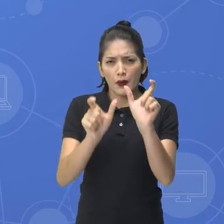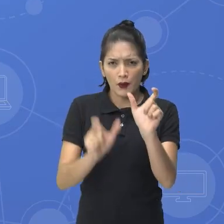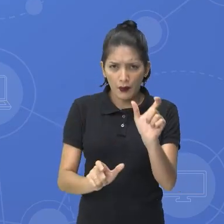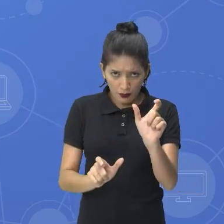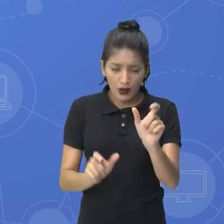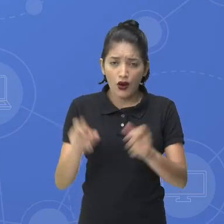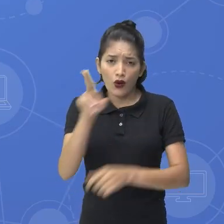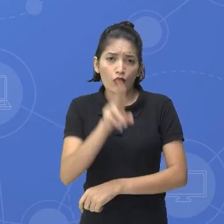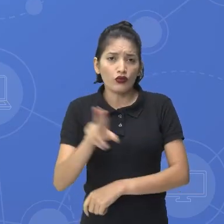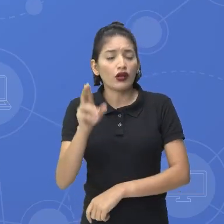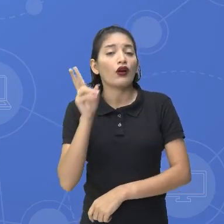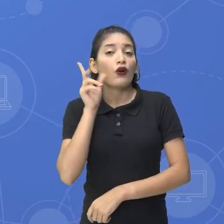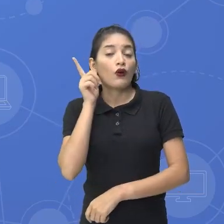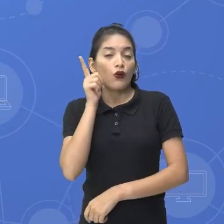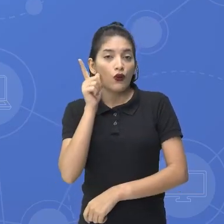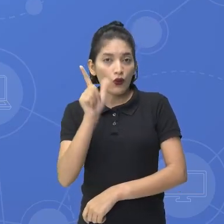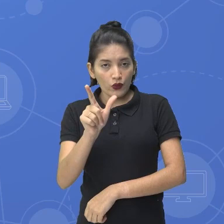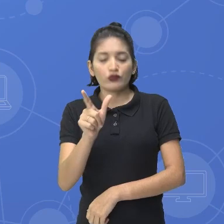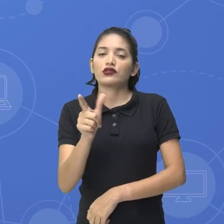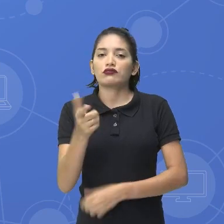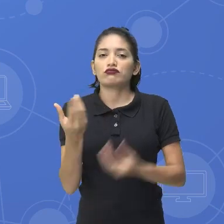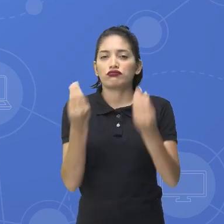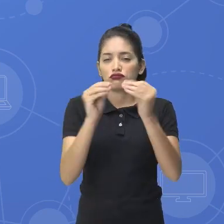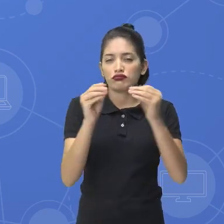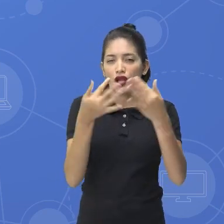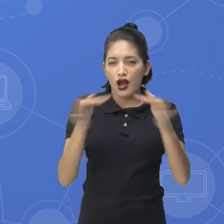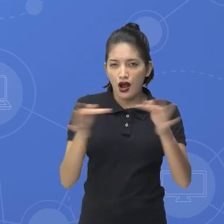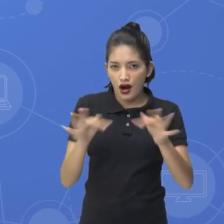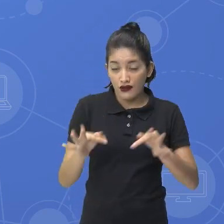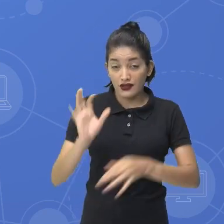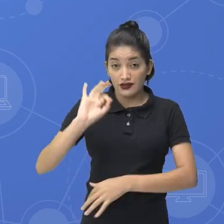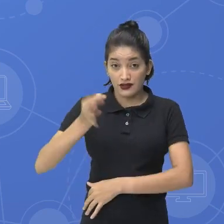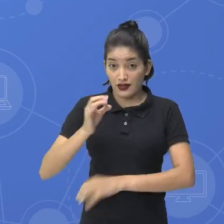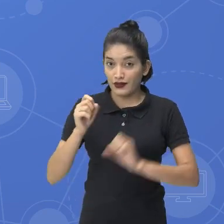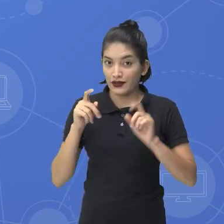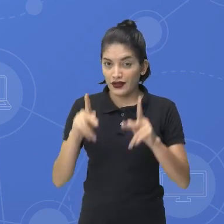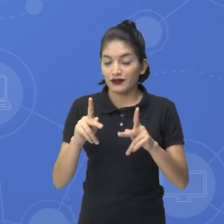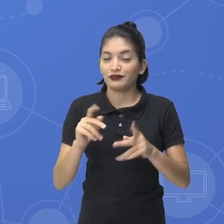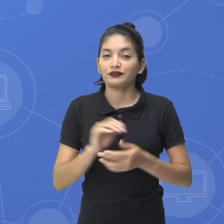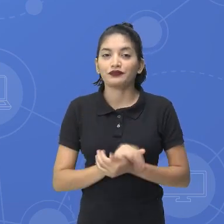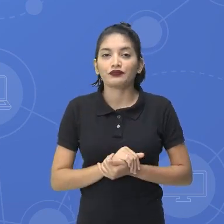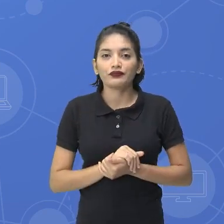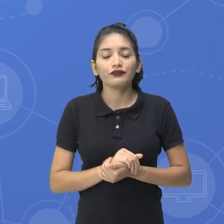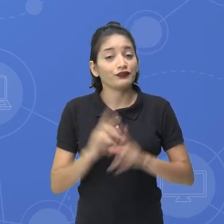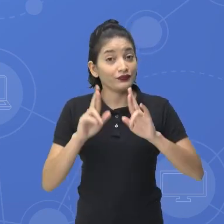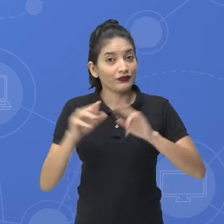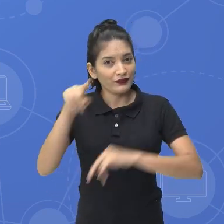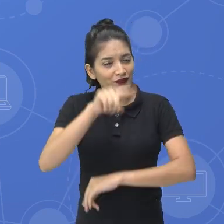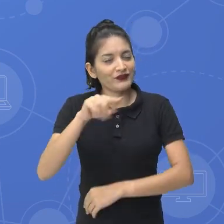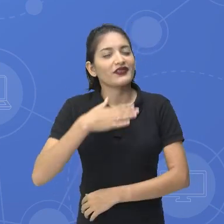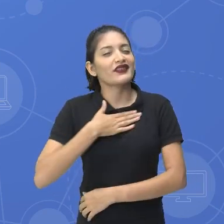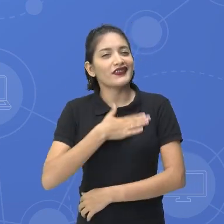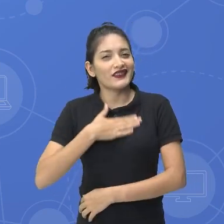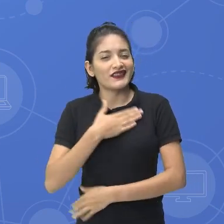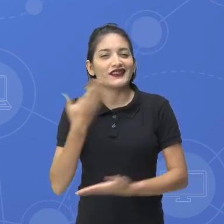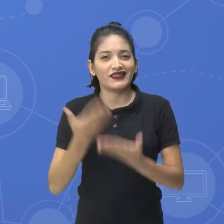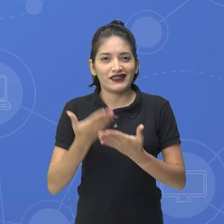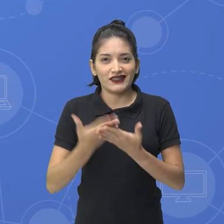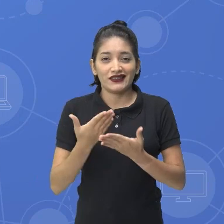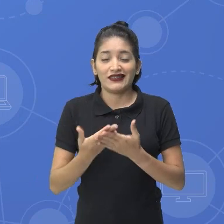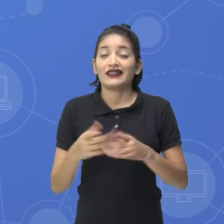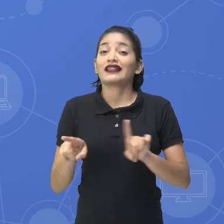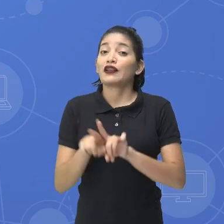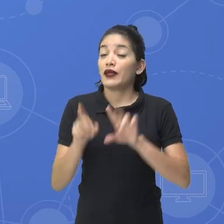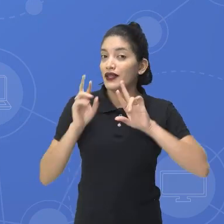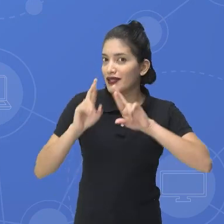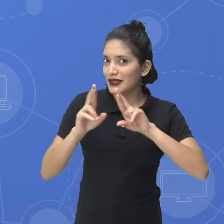para poder conseguirmos empregá-los da melhor forma possível, tudo bem? Espero que você tenha gostado da aula, espero